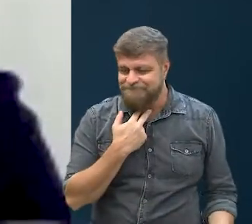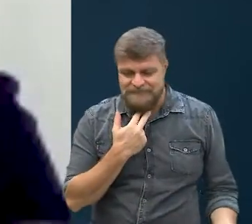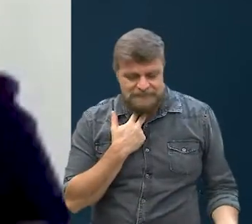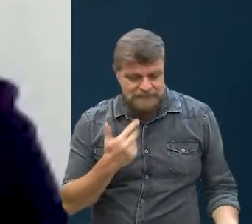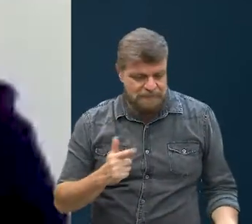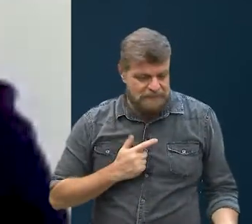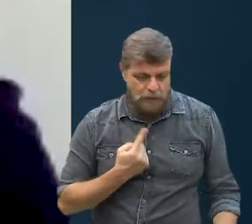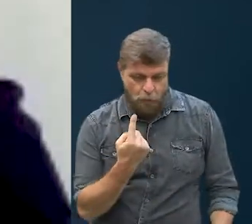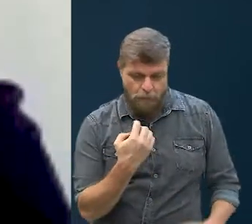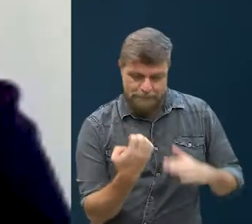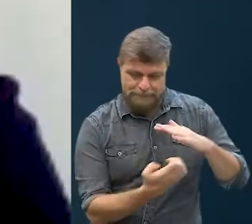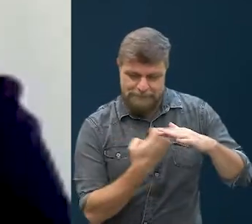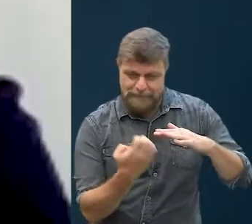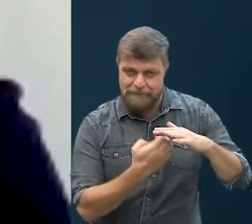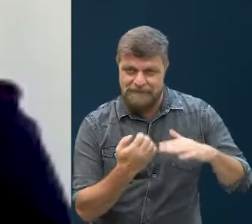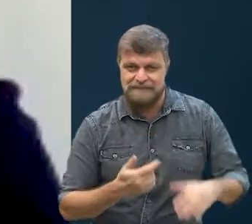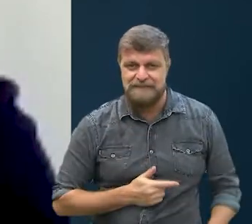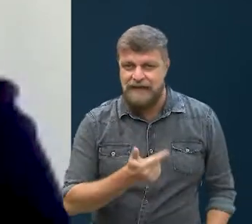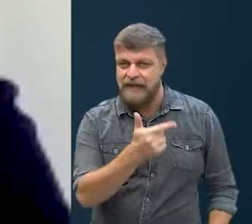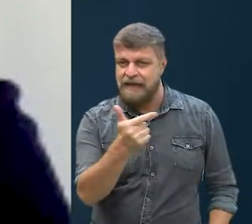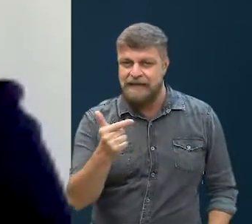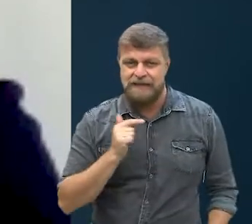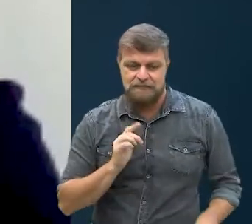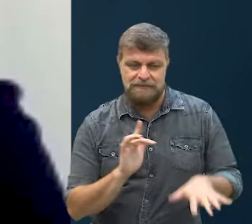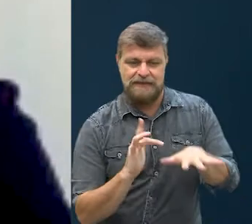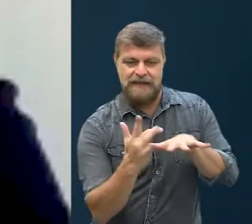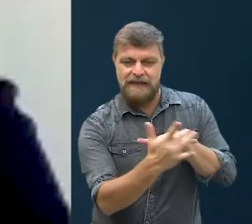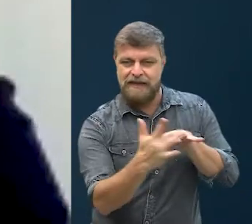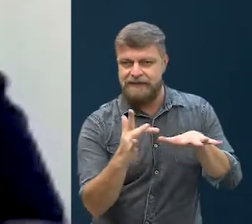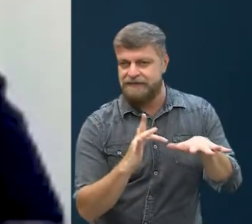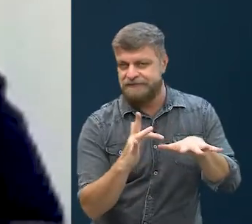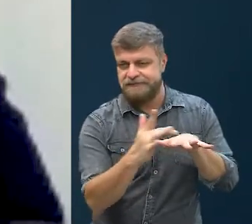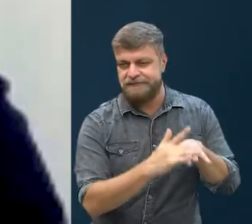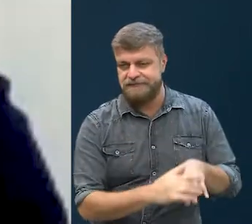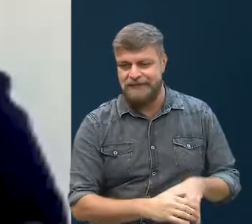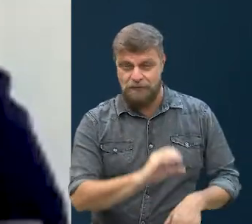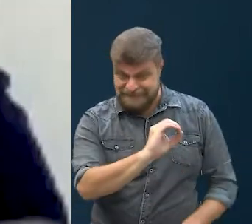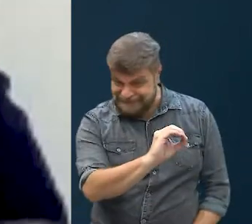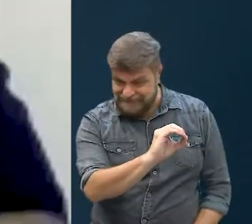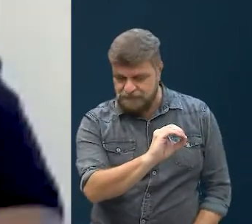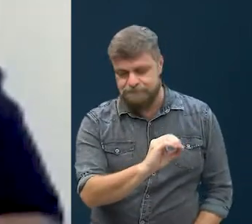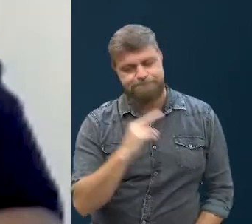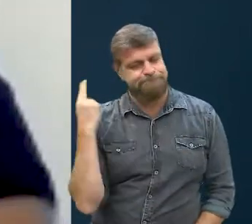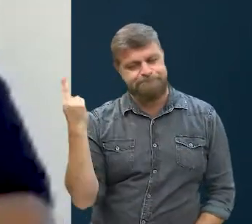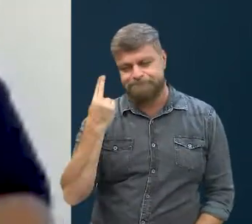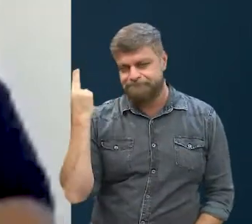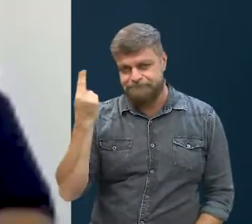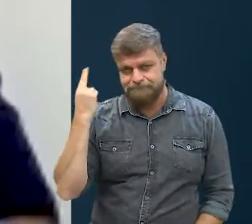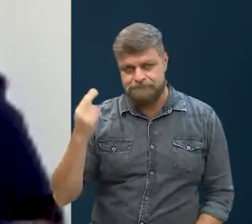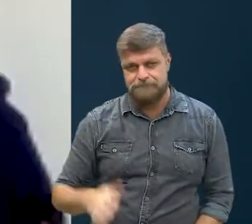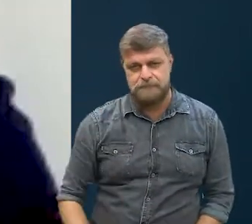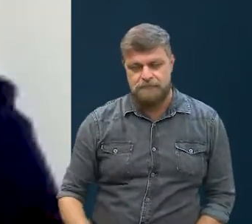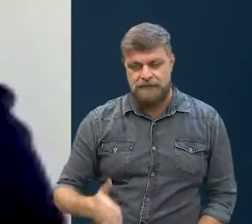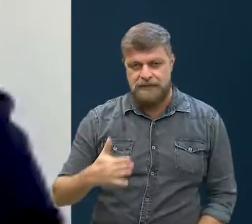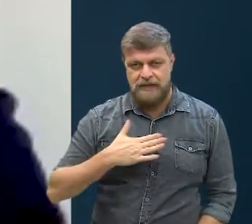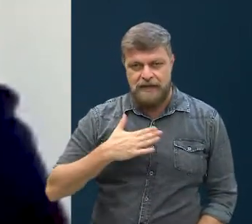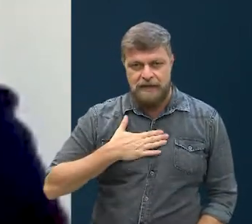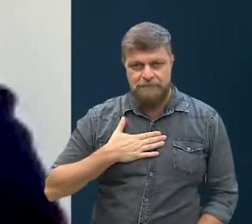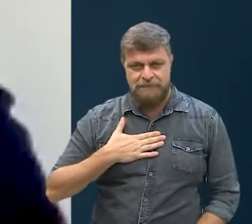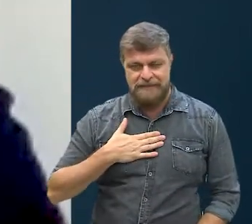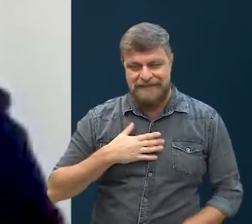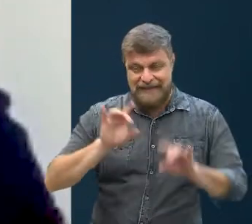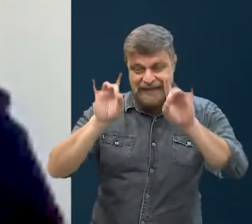enxergar nenhum negócio sem qualquer relacionamento em redes sociais. Mas a nossa especialidade, né, a